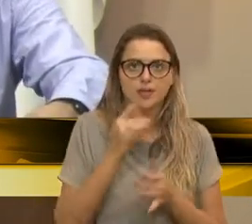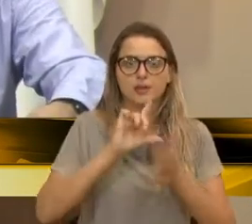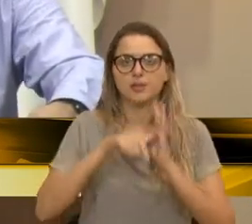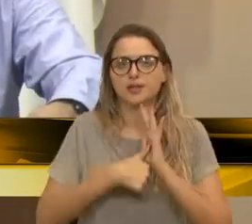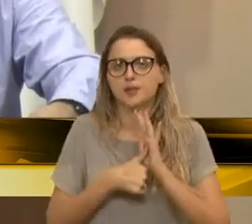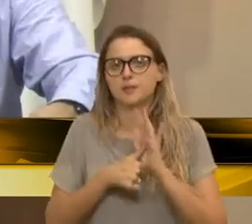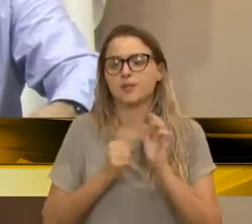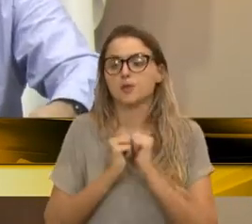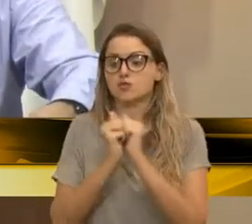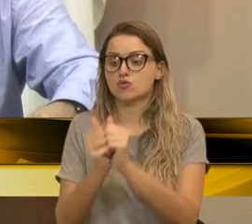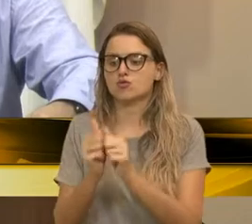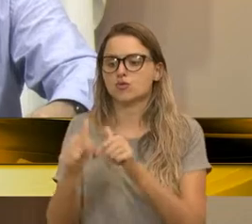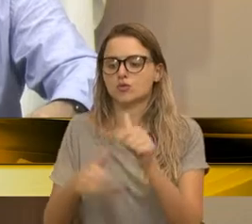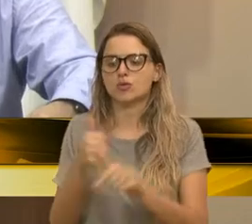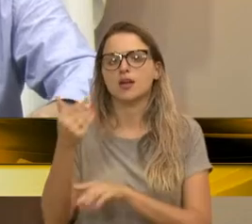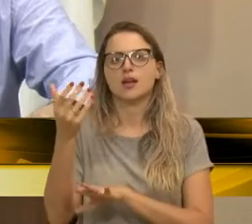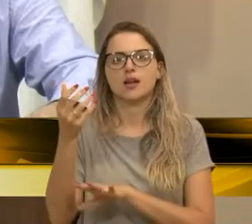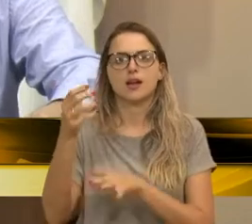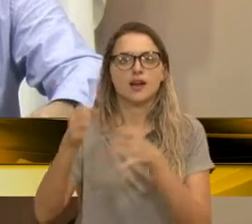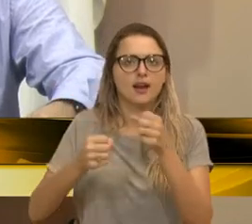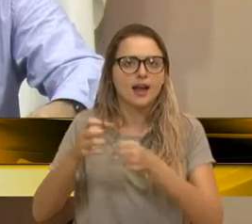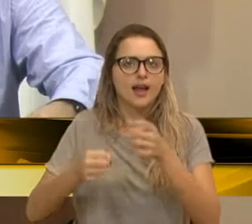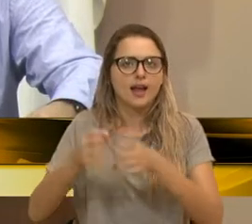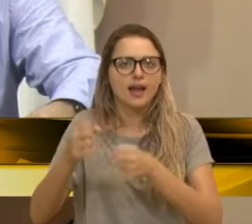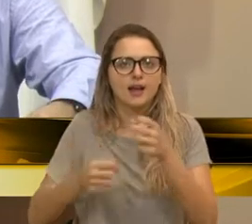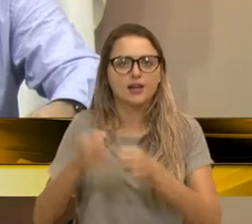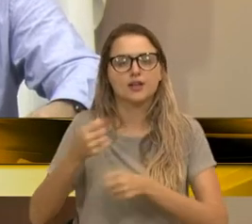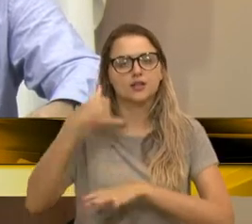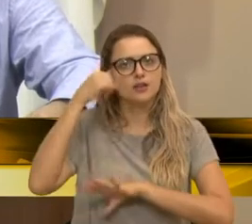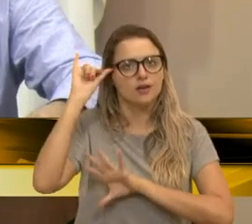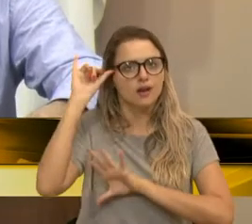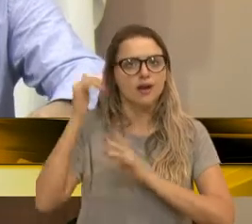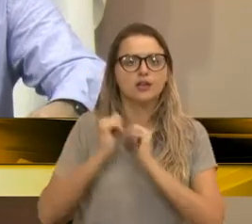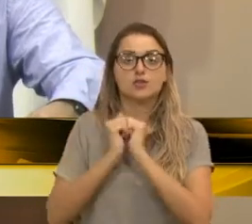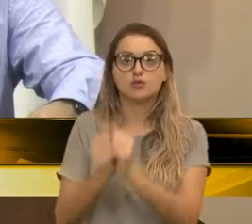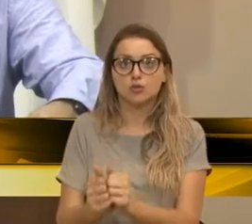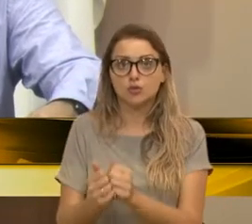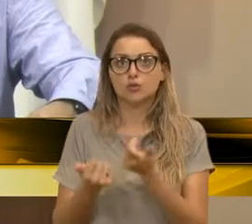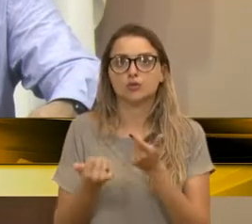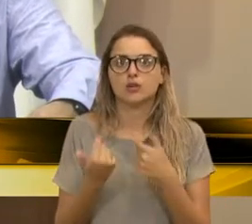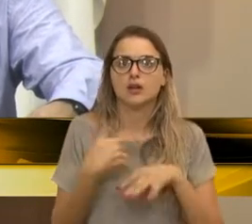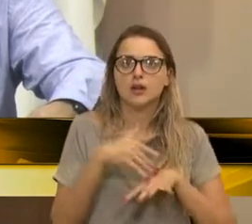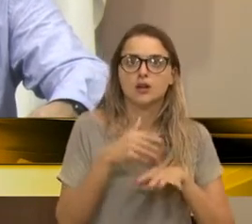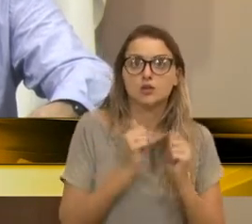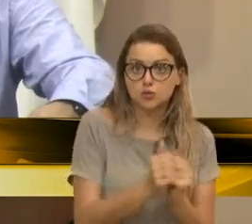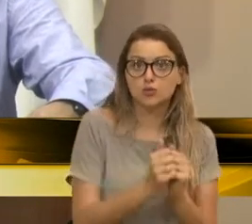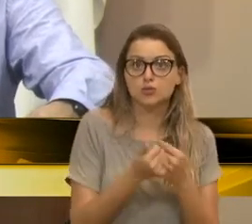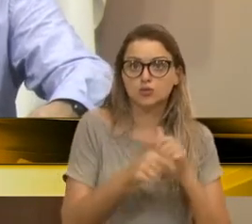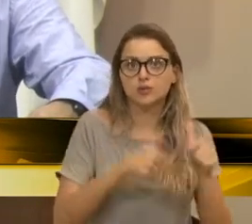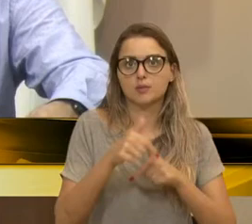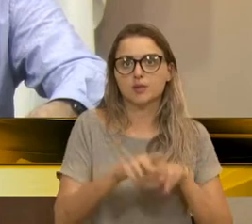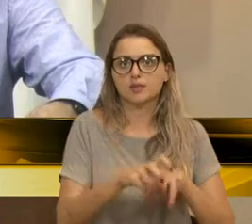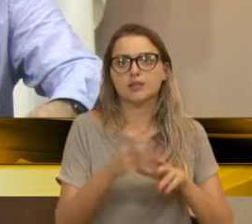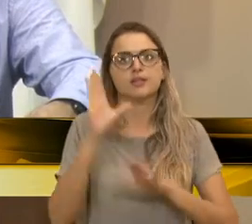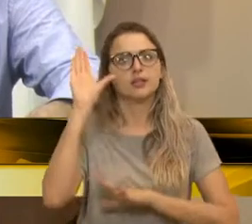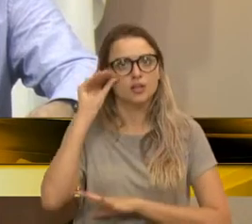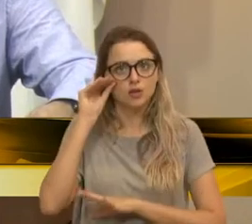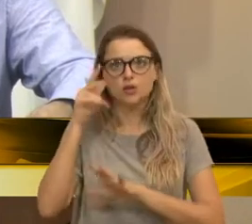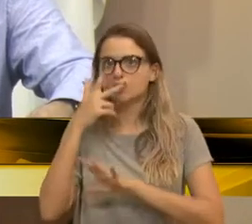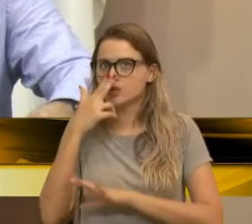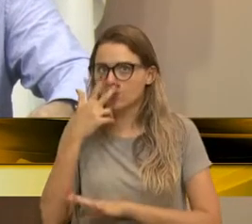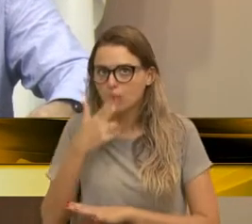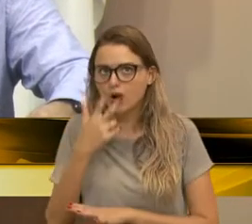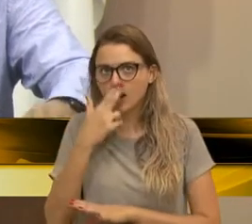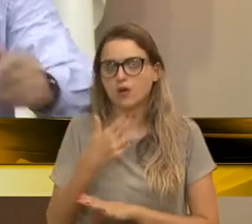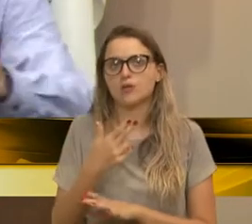estar junto, tirar leite das vacas, poder estar junto com o marido na propriedade, assim, inserido na lavoura. E de noite, da mesma forma, vai